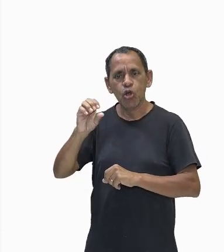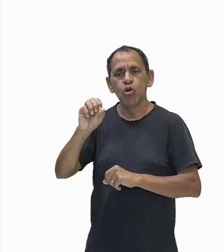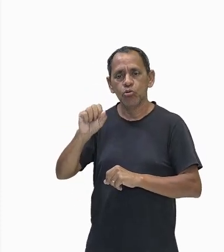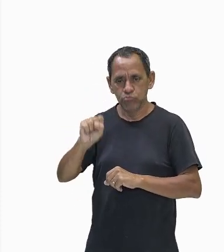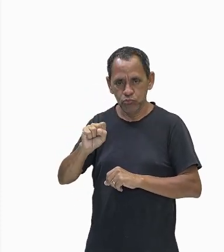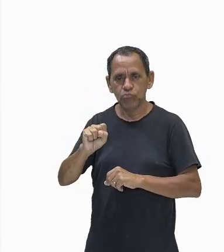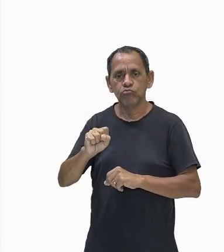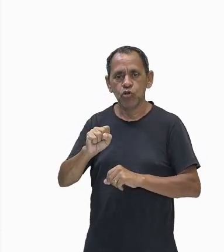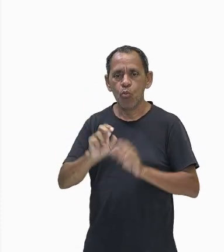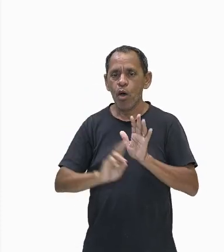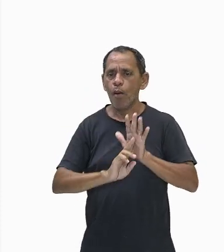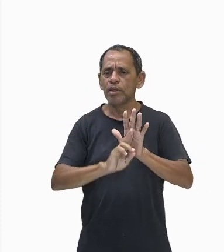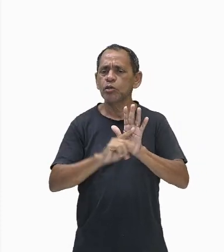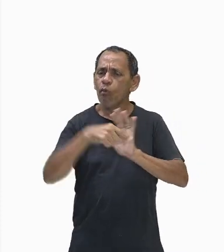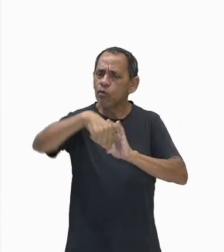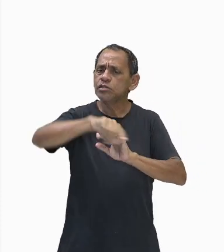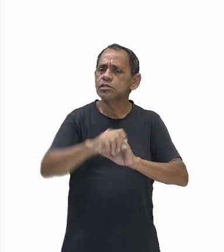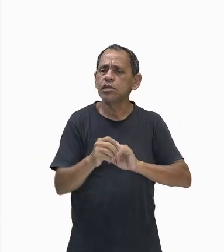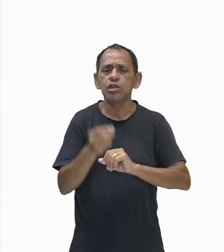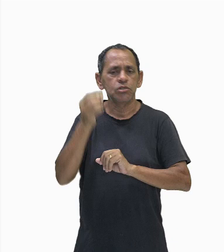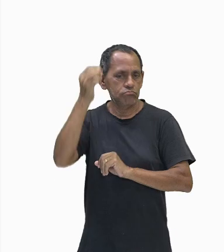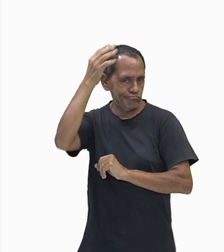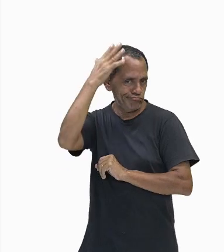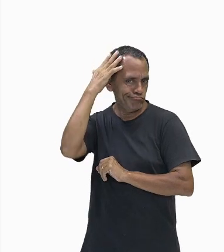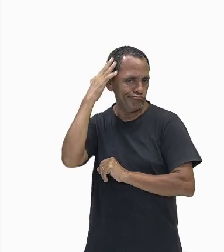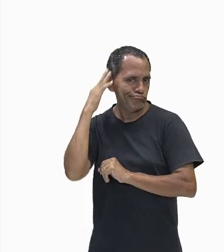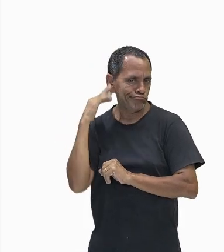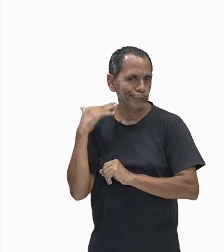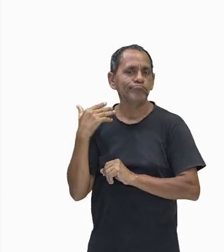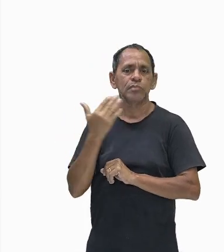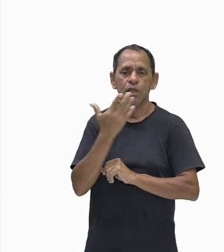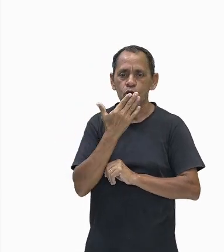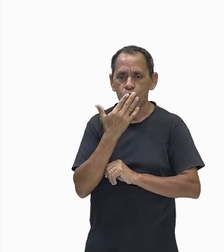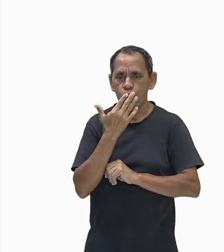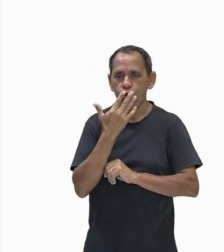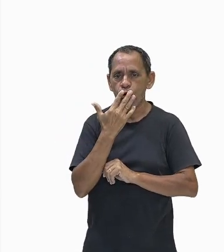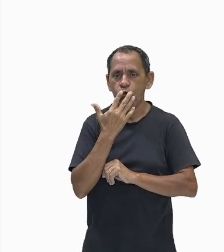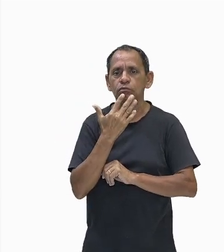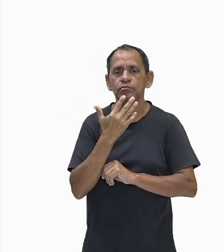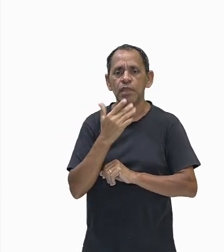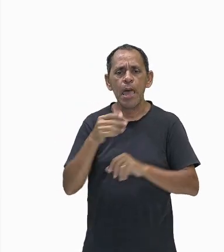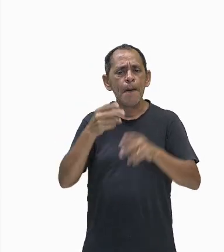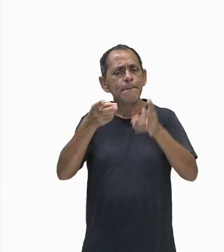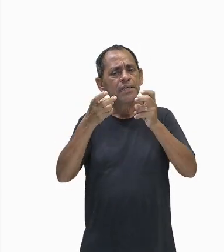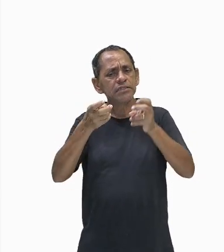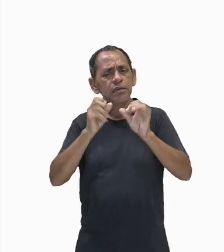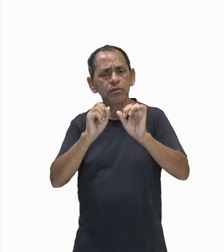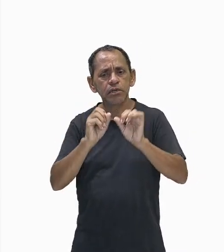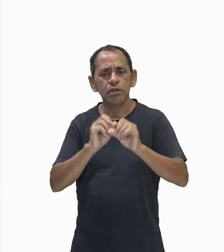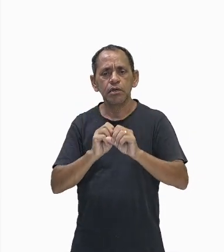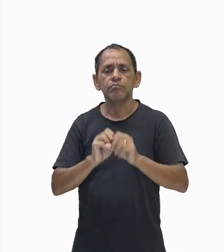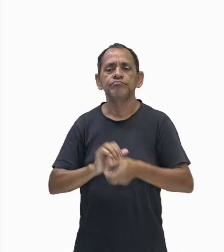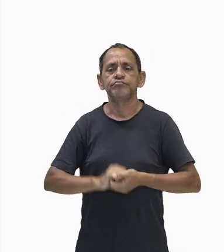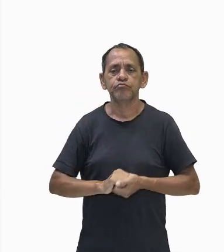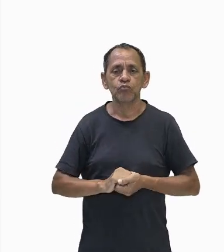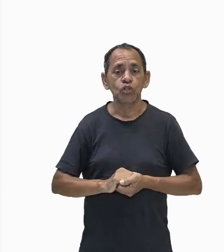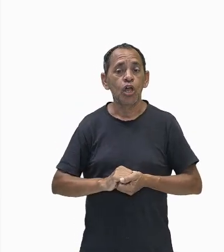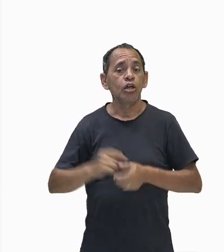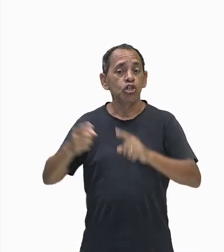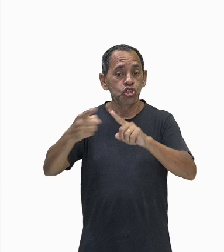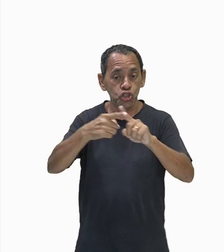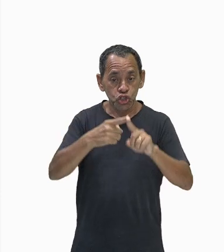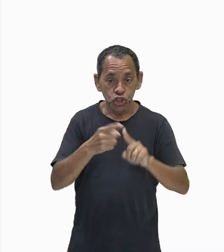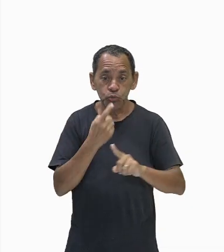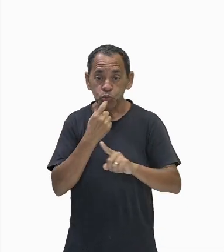para vocês. Cor do cabelo, olha aí os genes alelos entre um cromossomo e outro. O tipo